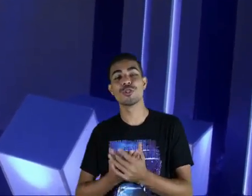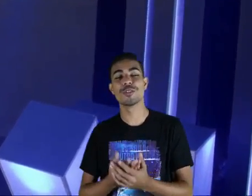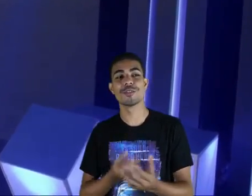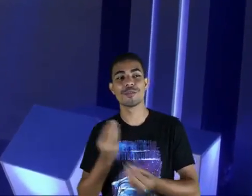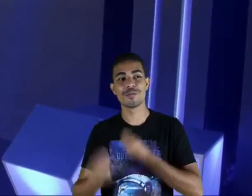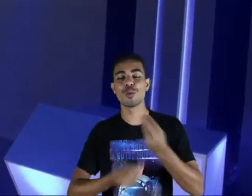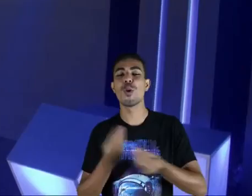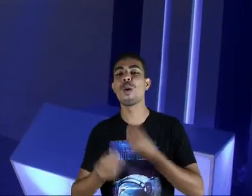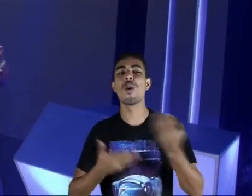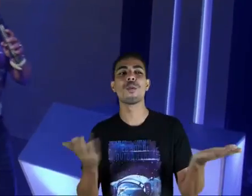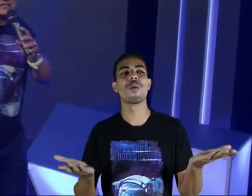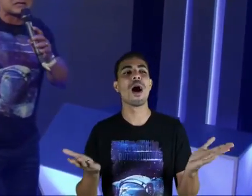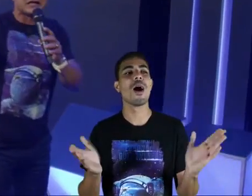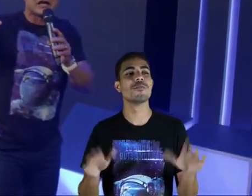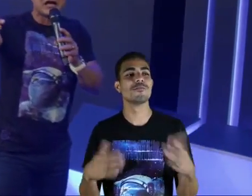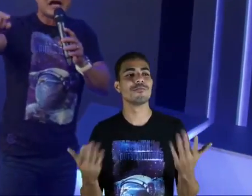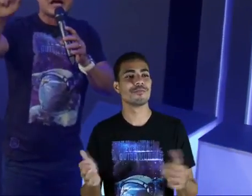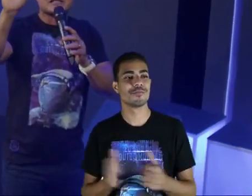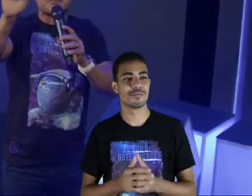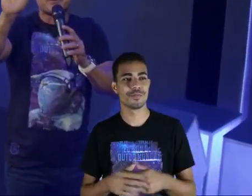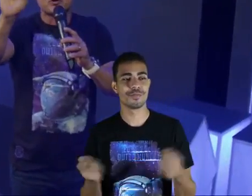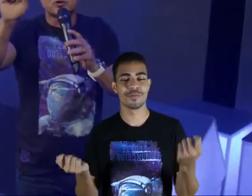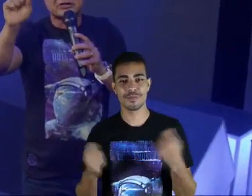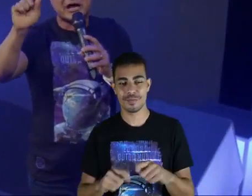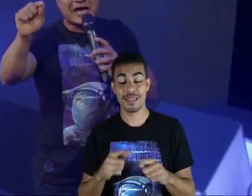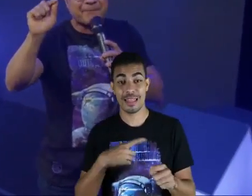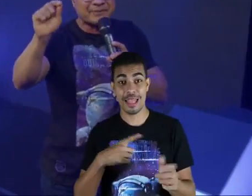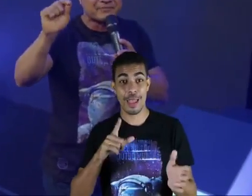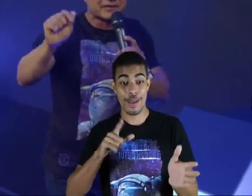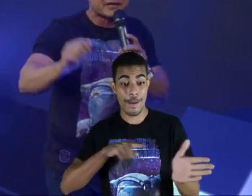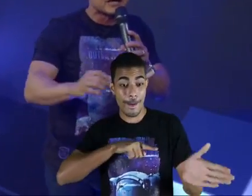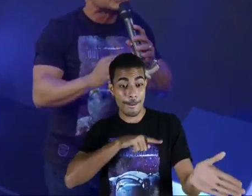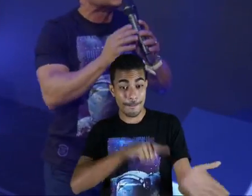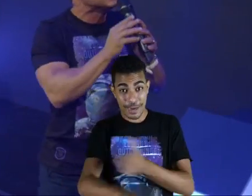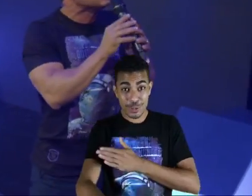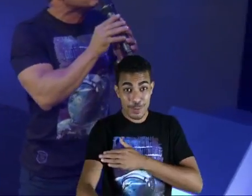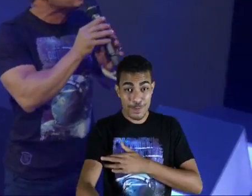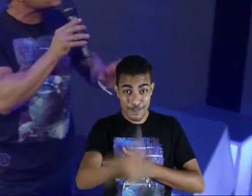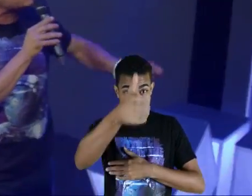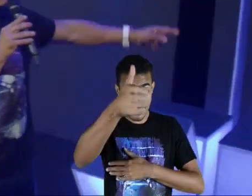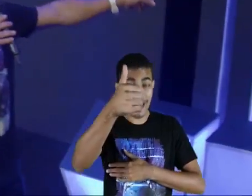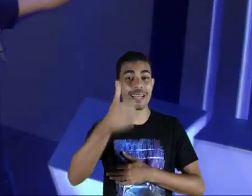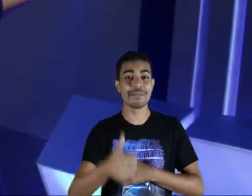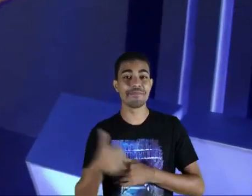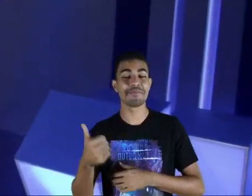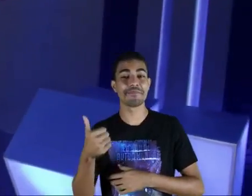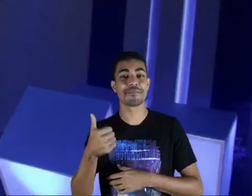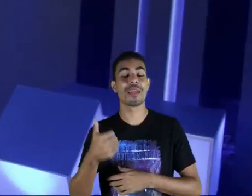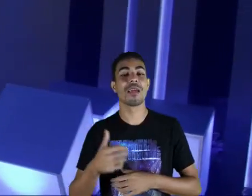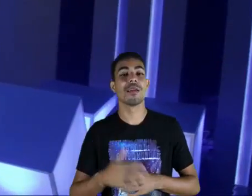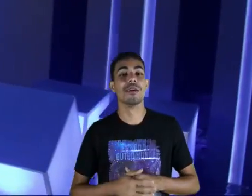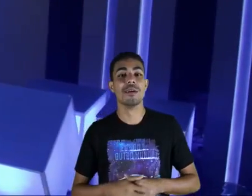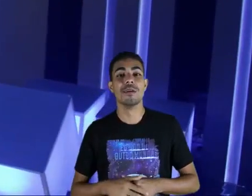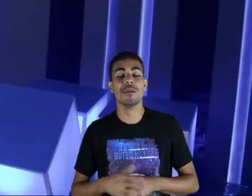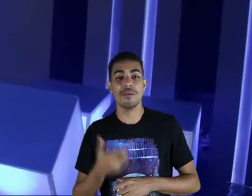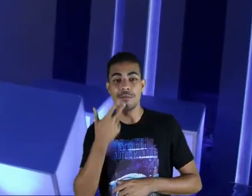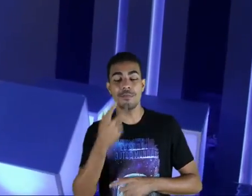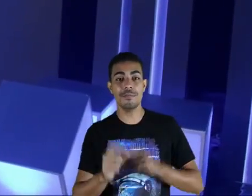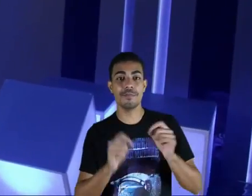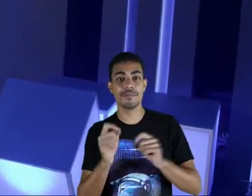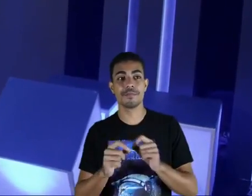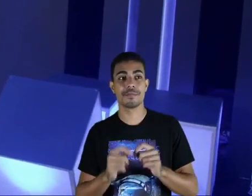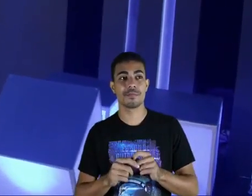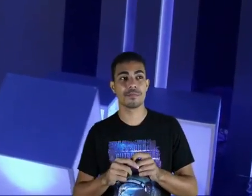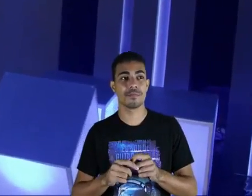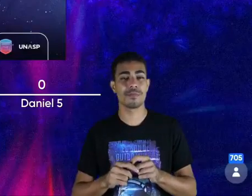comigo aqui, a grua. Vamos chegar mais perto dessa tela. Essa pergunta é a primeira, dando início assim ao nosso super concurso. Repetindo, tá